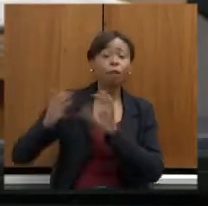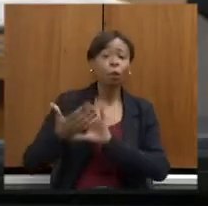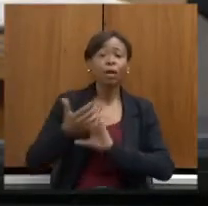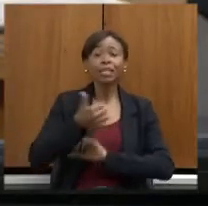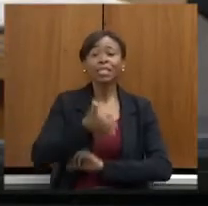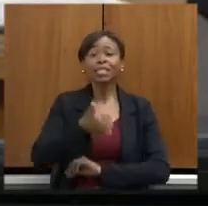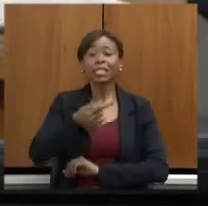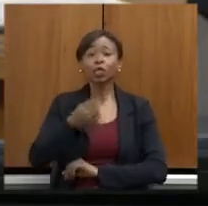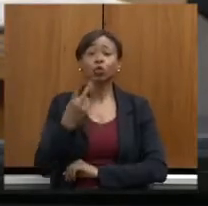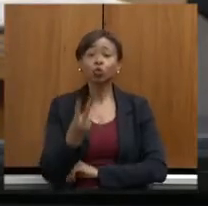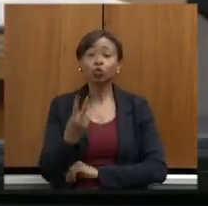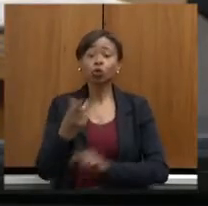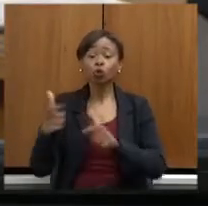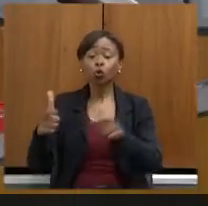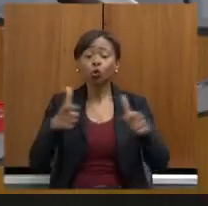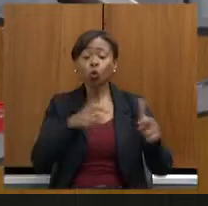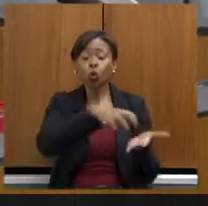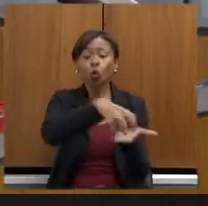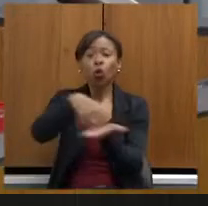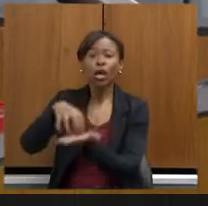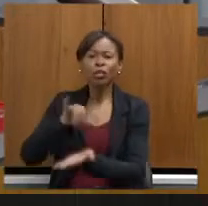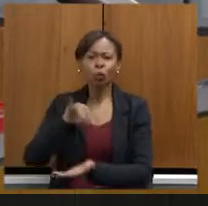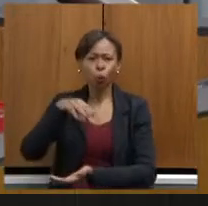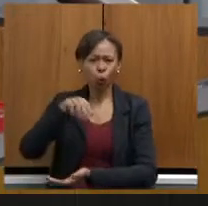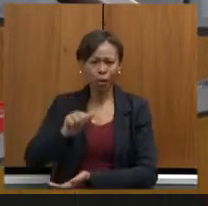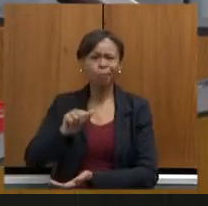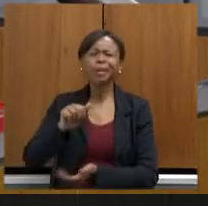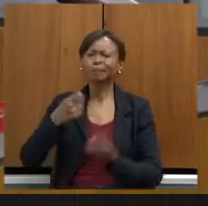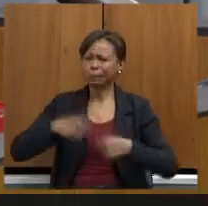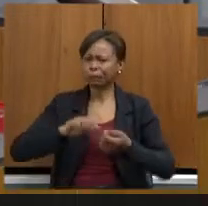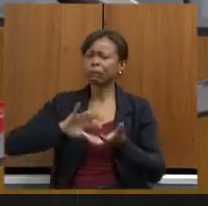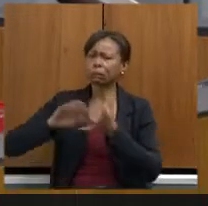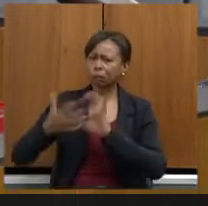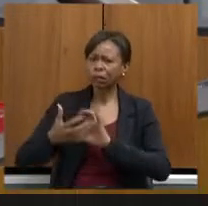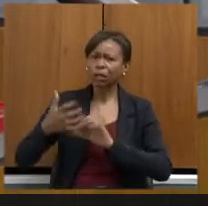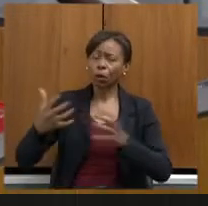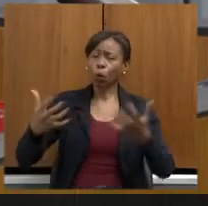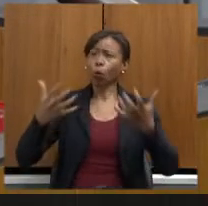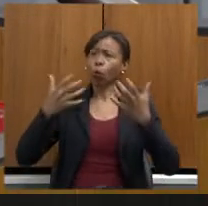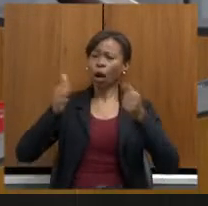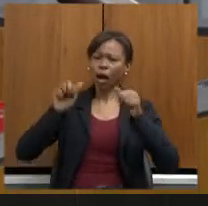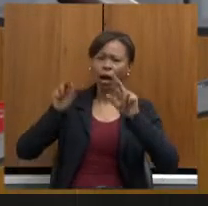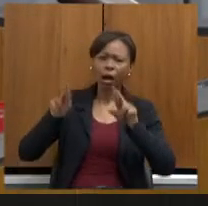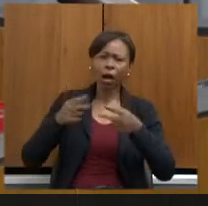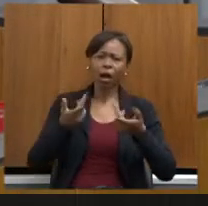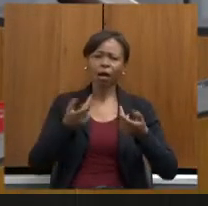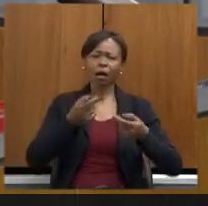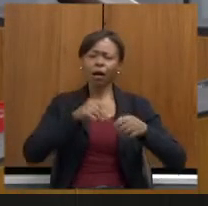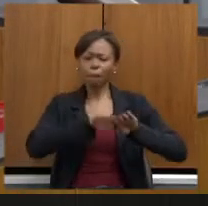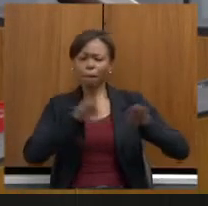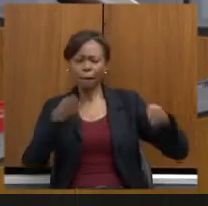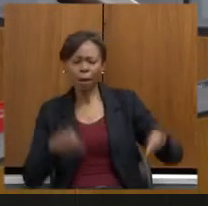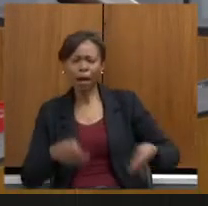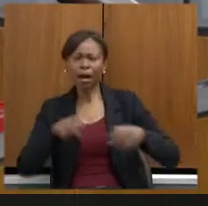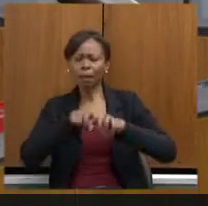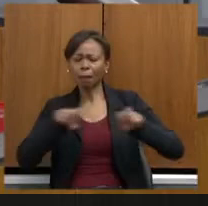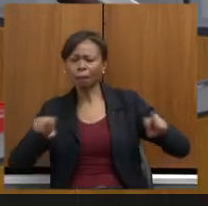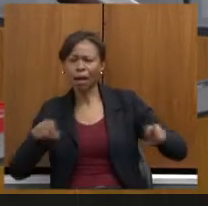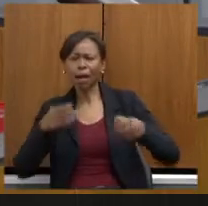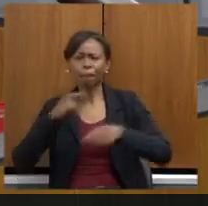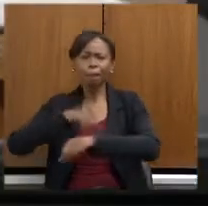administrativas do imo estava realmente precisando de reforma com ar condicionado mudando mobiliário reformando banheiro